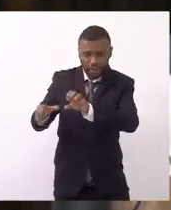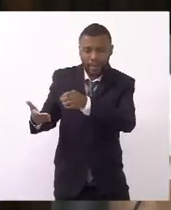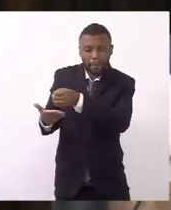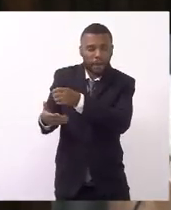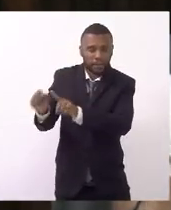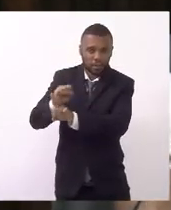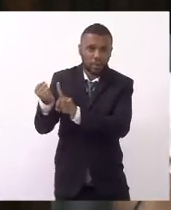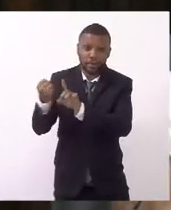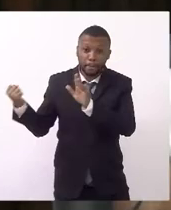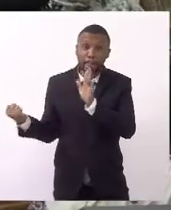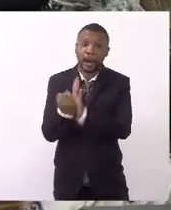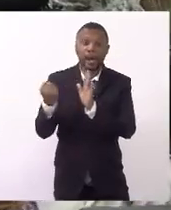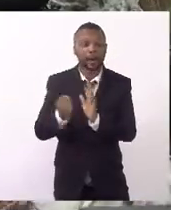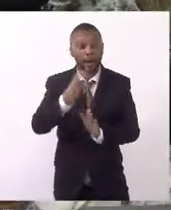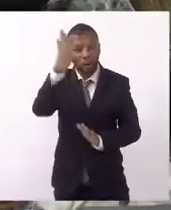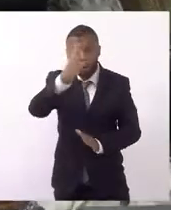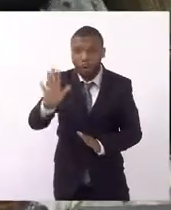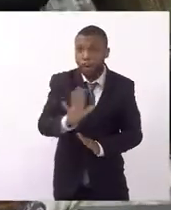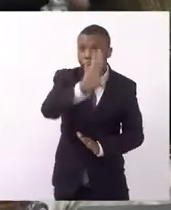obrigado